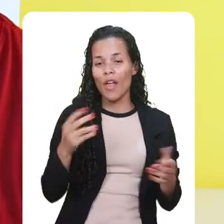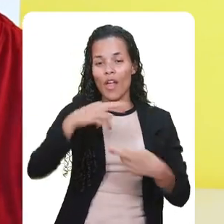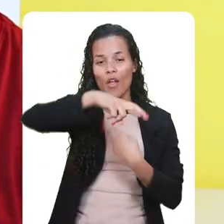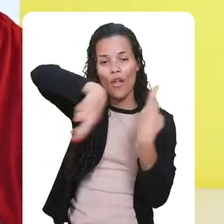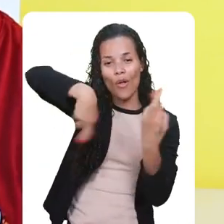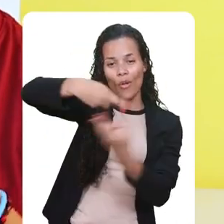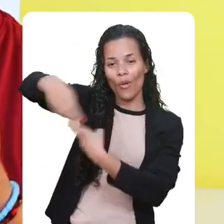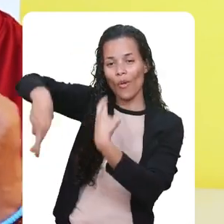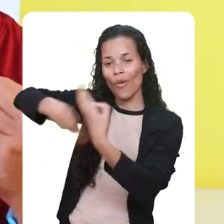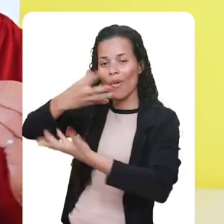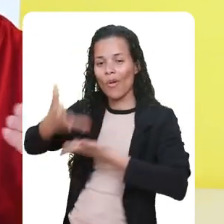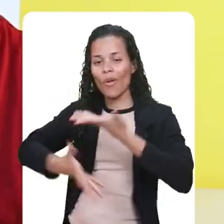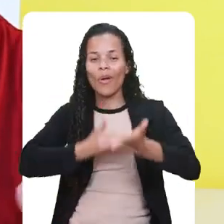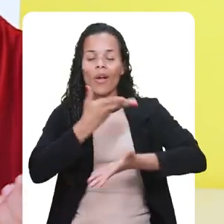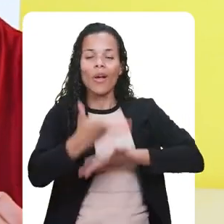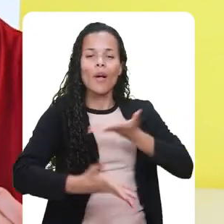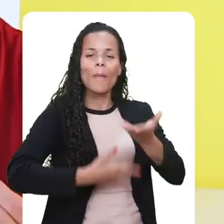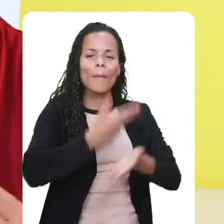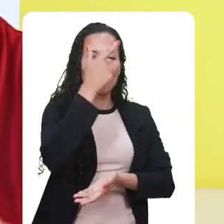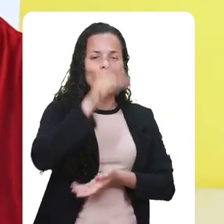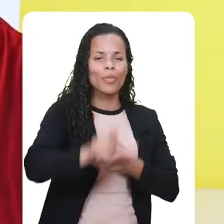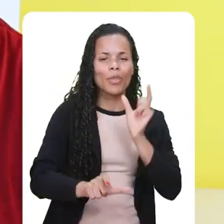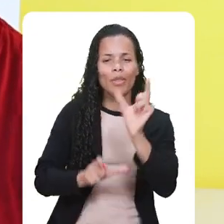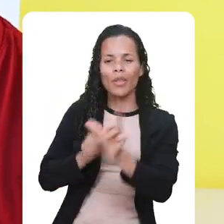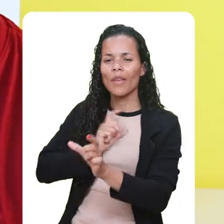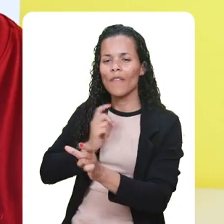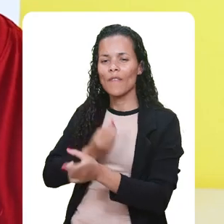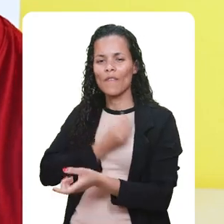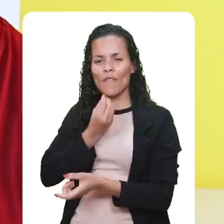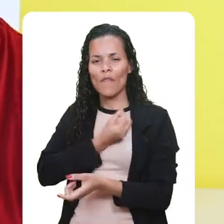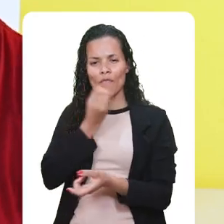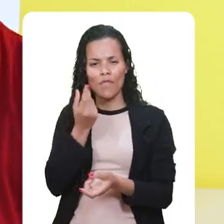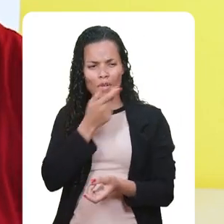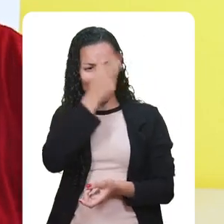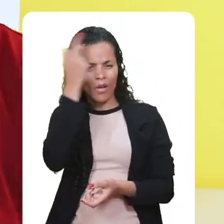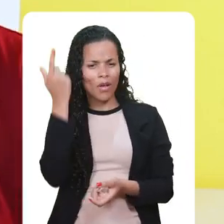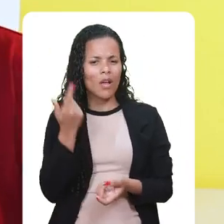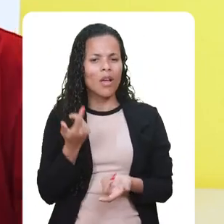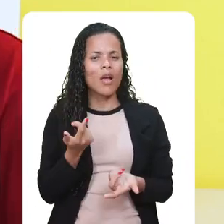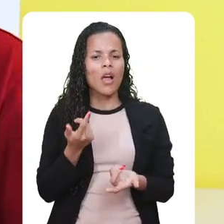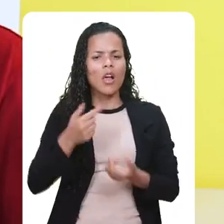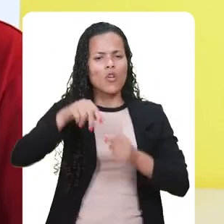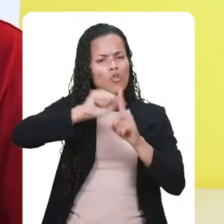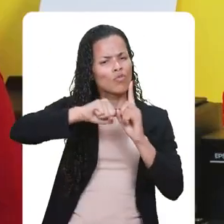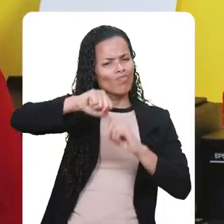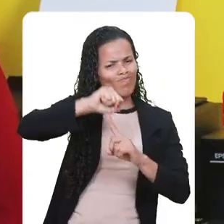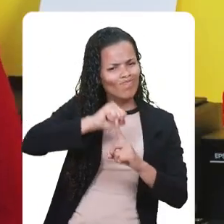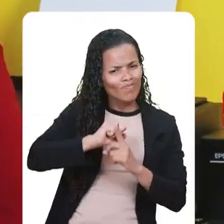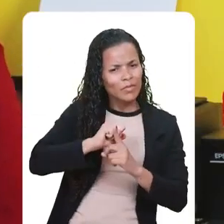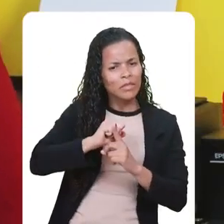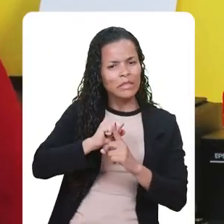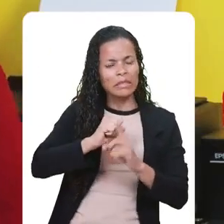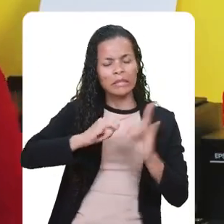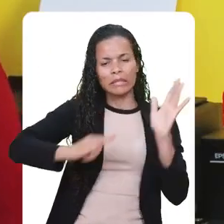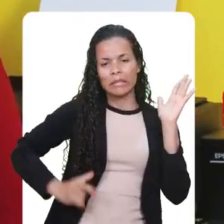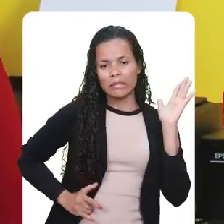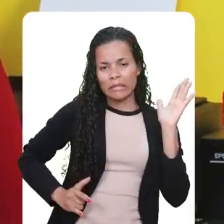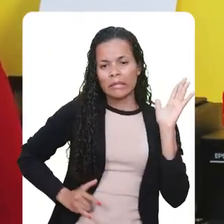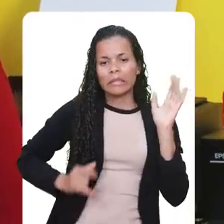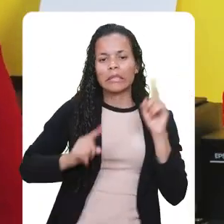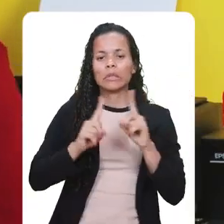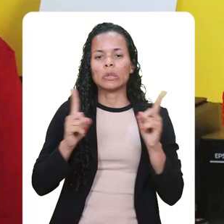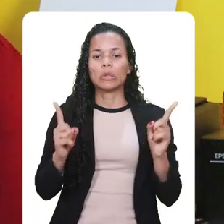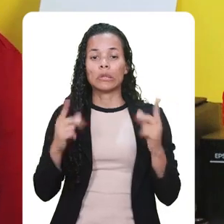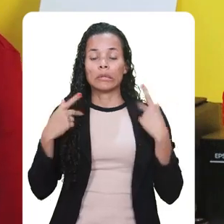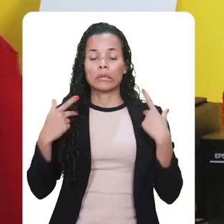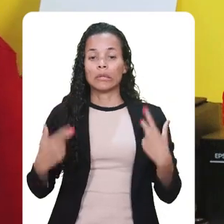o envolvimento de todos, porque tem pessoas que vivem no meio de uma sociedade